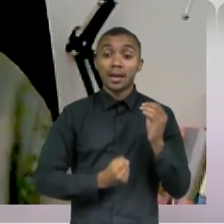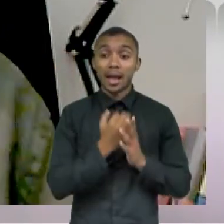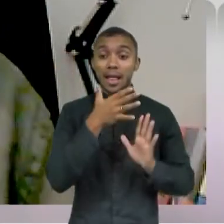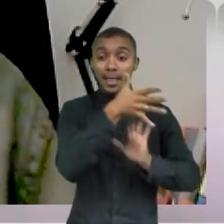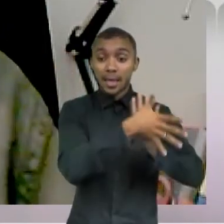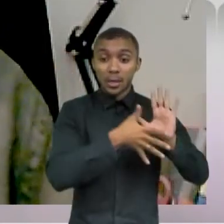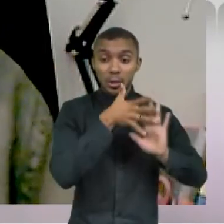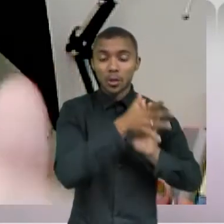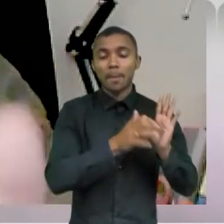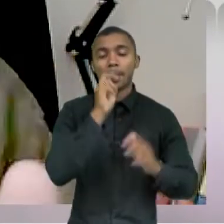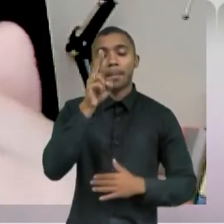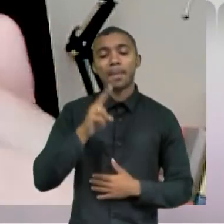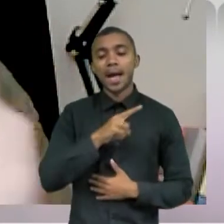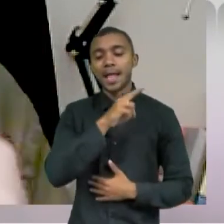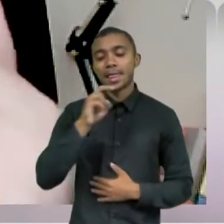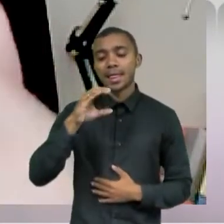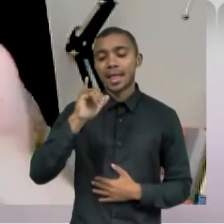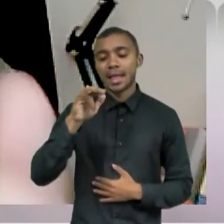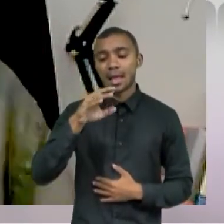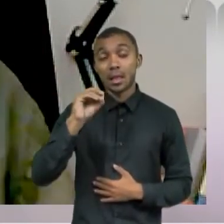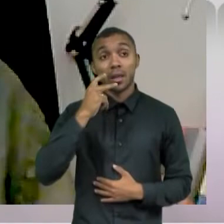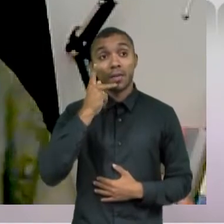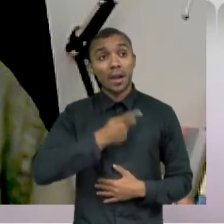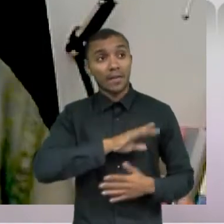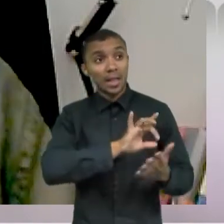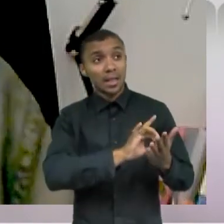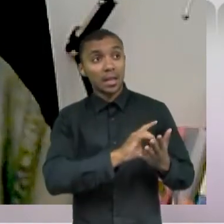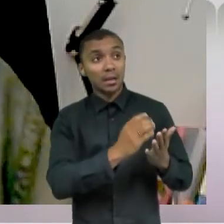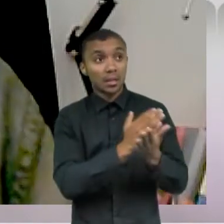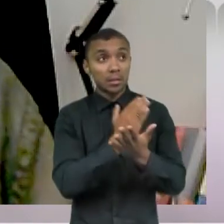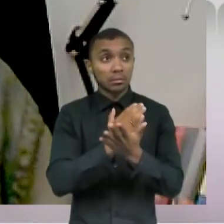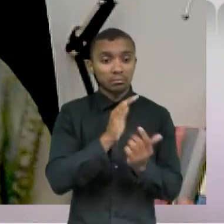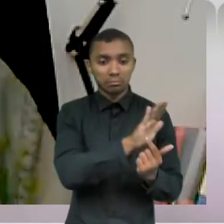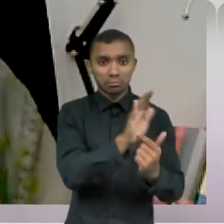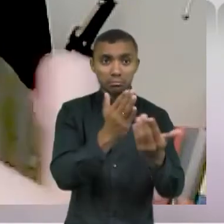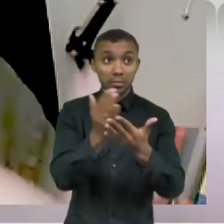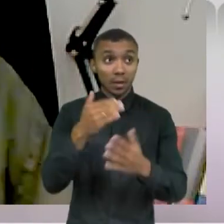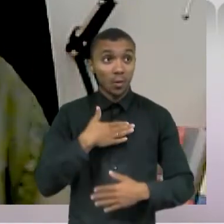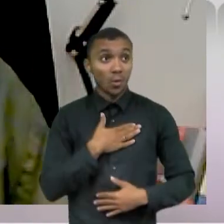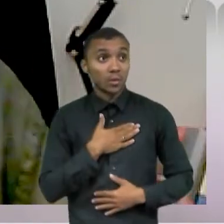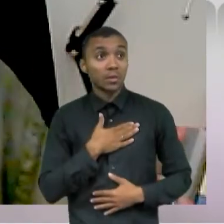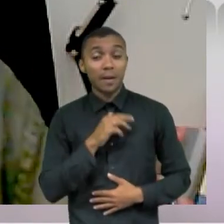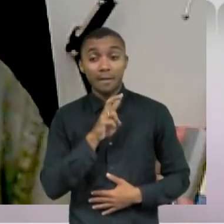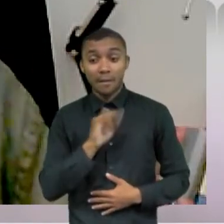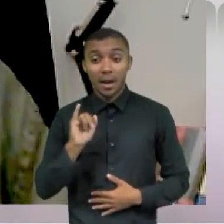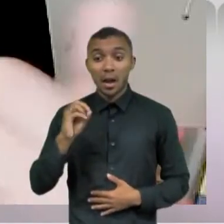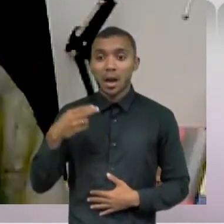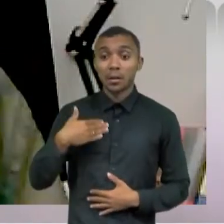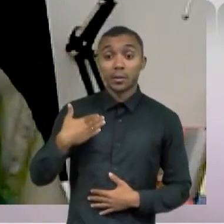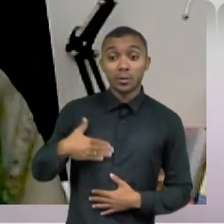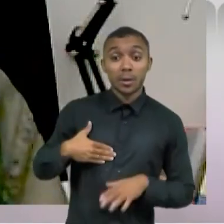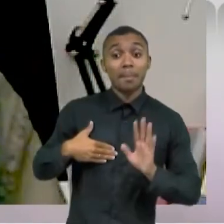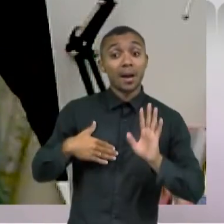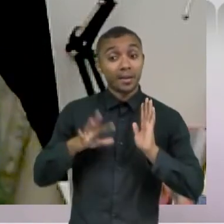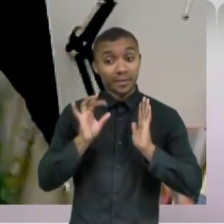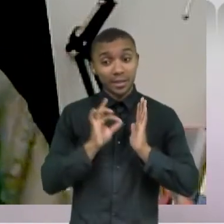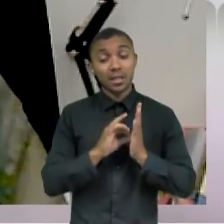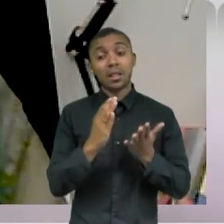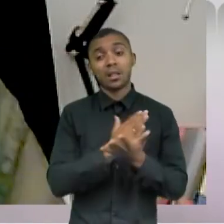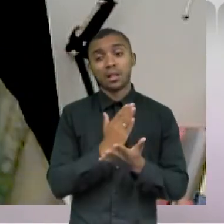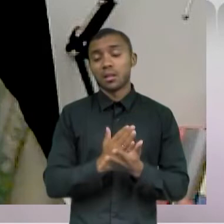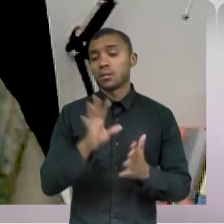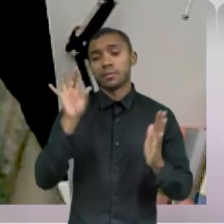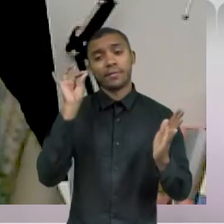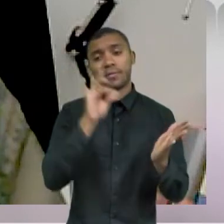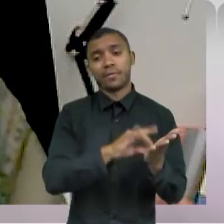disse textualmente que o livro poderia vir a desagradá-lo. Né? E desagradar os romeiros de Padre Cícero, mas era um livro honesto,